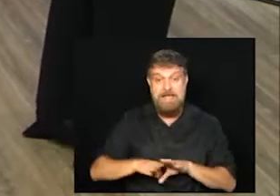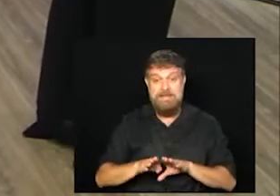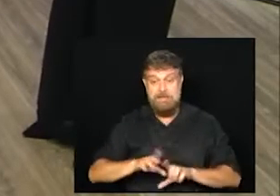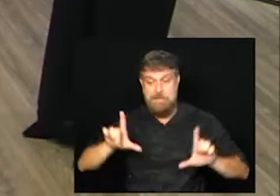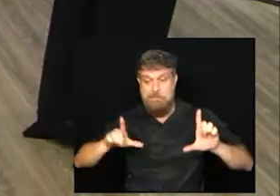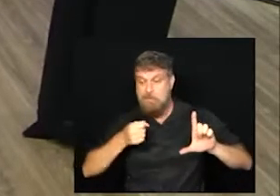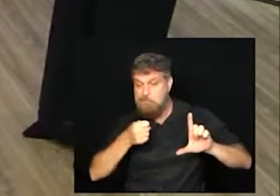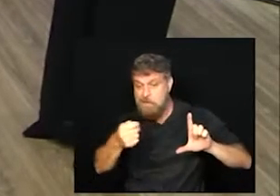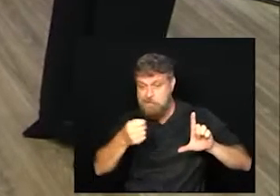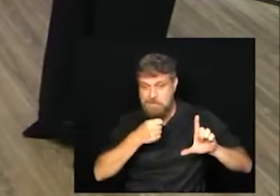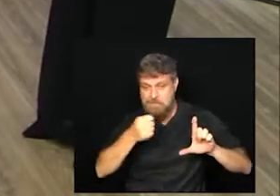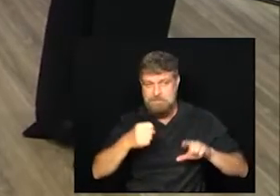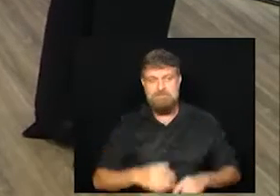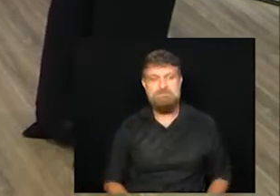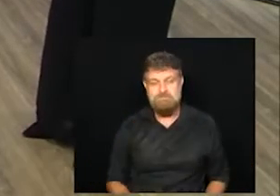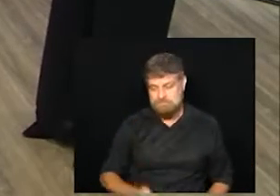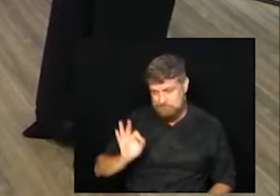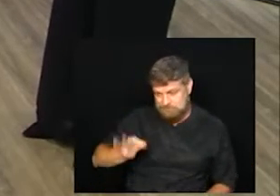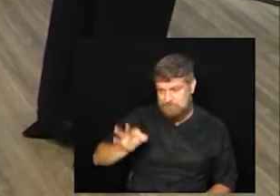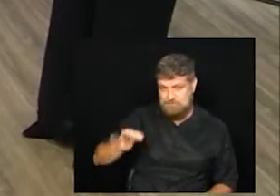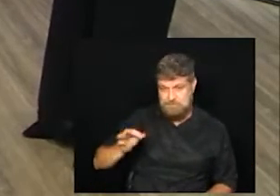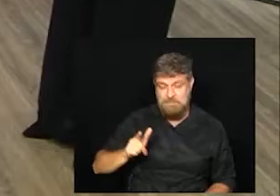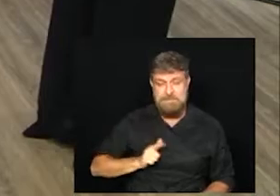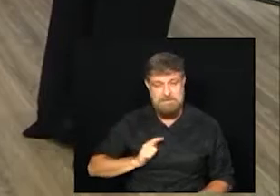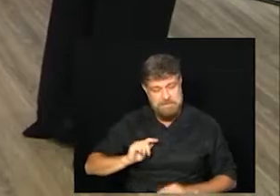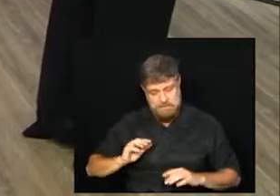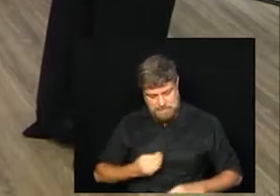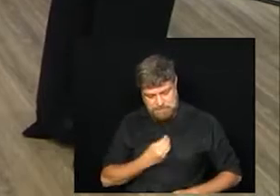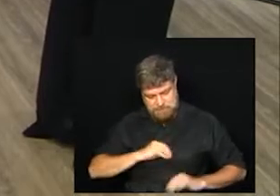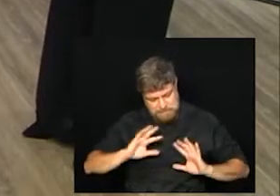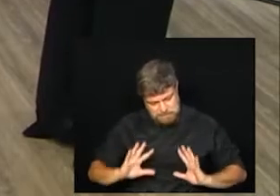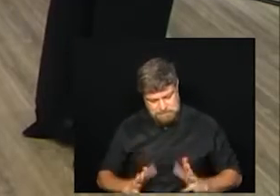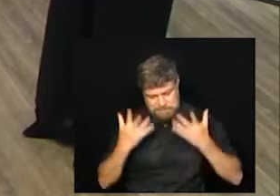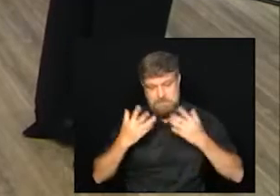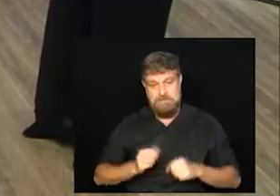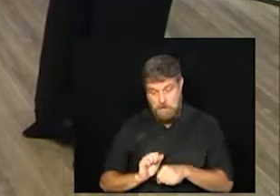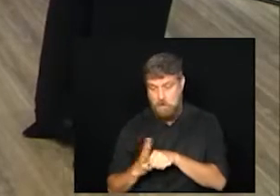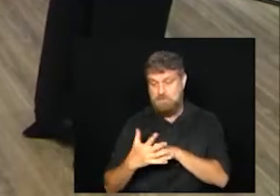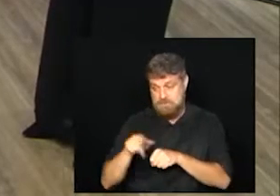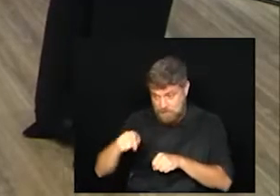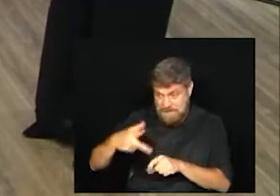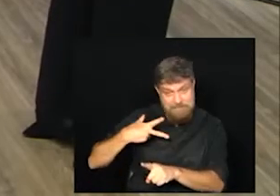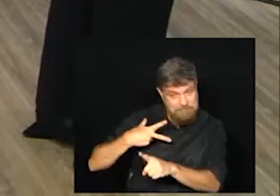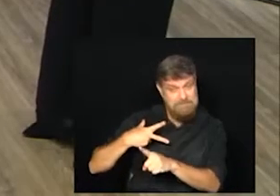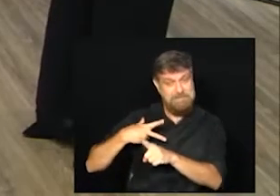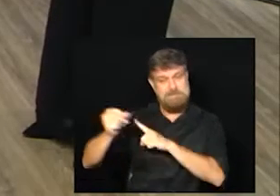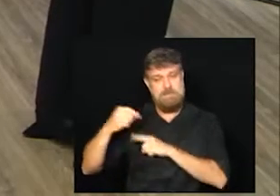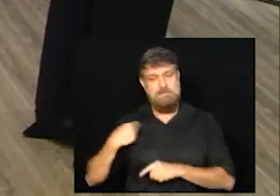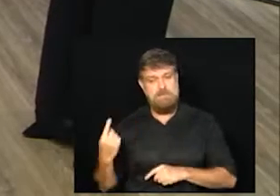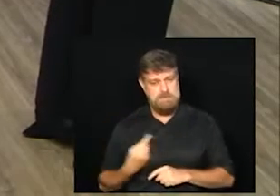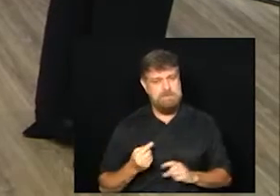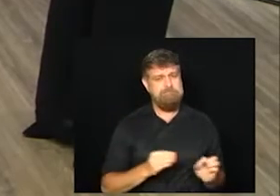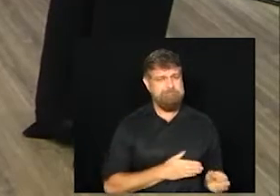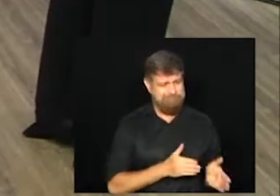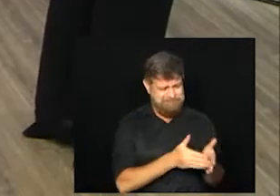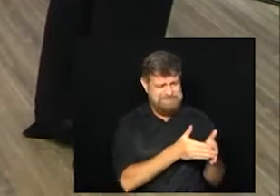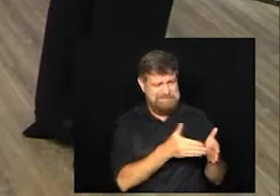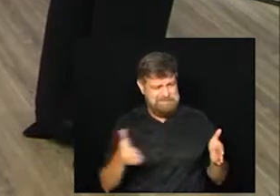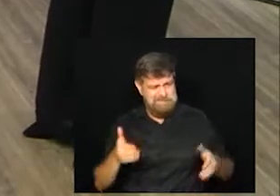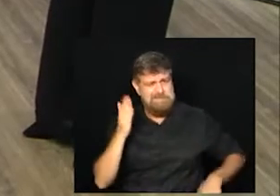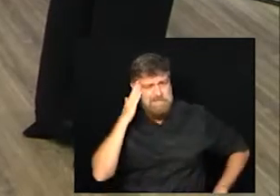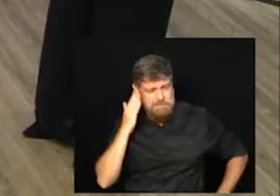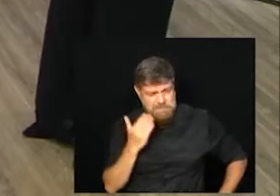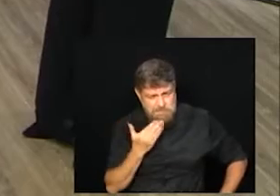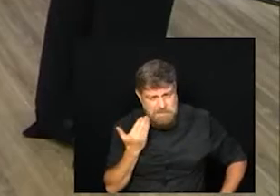Câmara Campinas. Sem sombra de dúvidas, tem que celebrar a vida, venceu a Covid-19, a gente acompanhou aqui, não foi